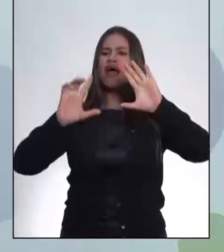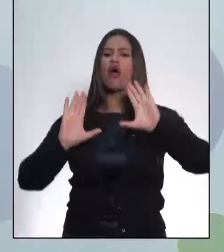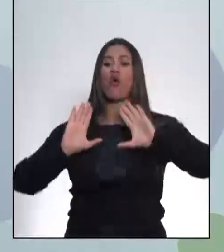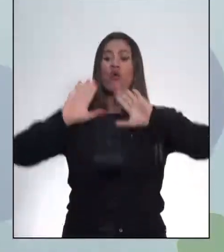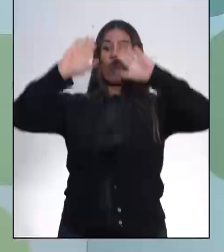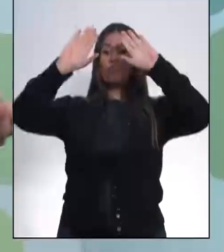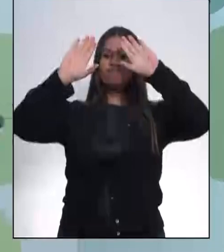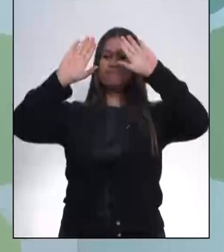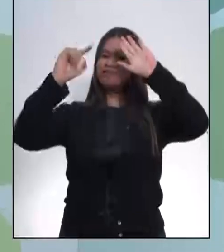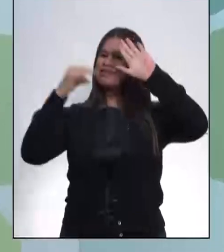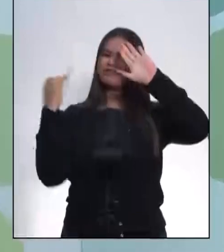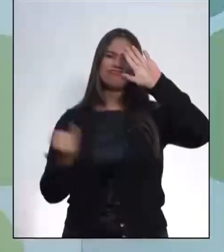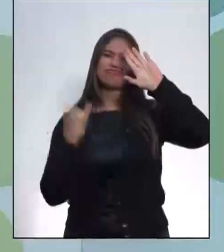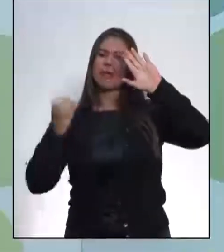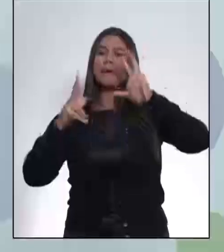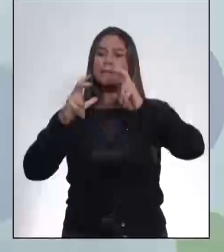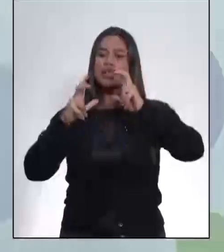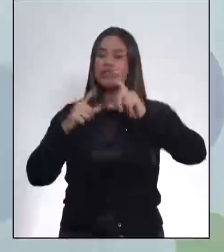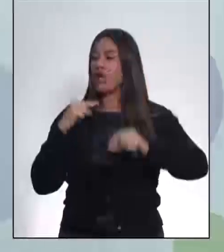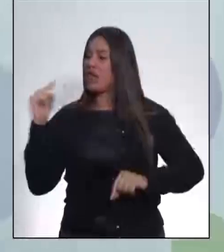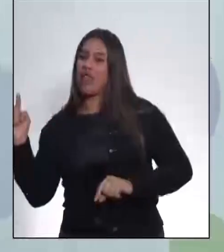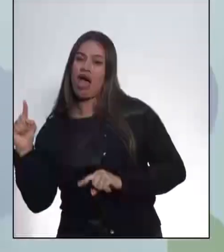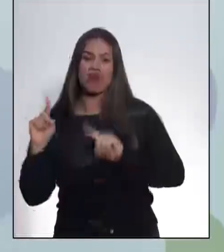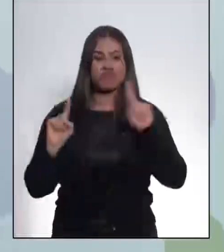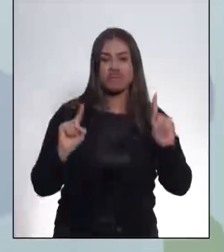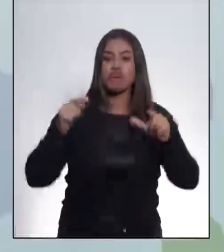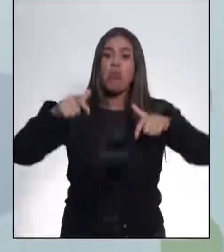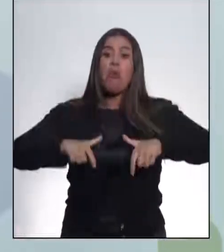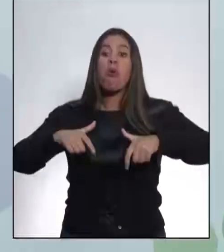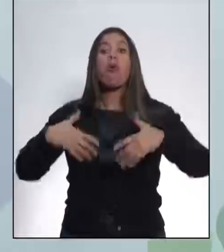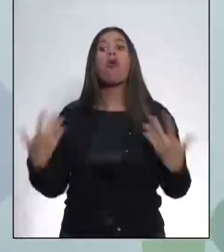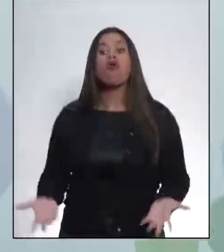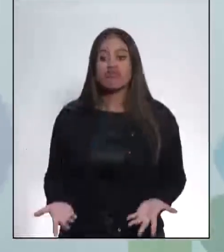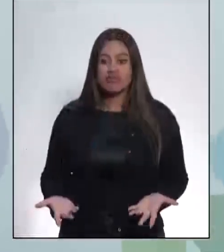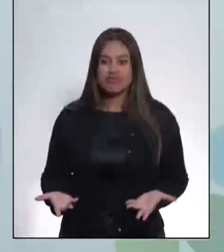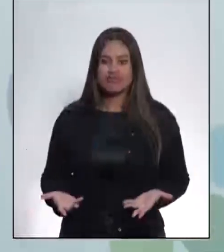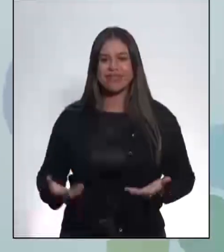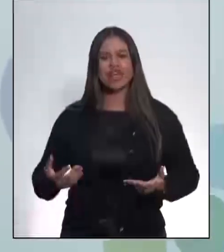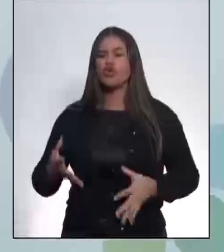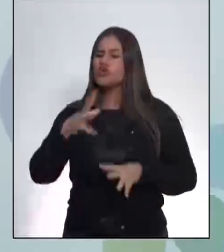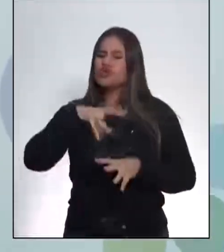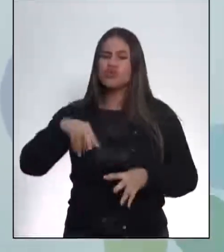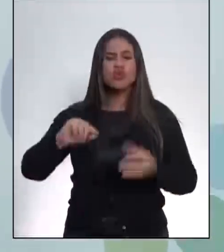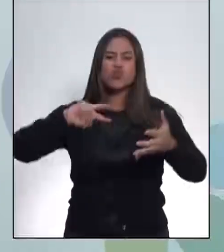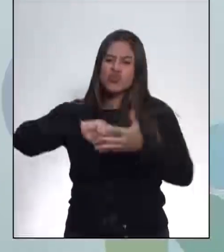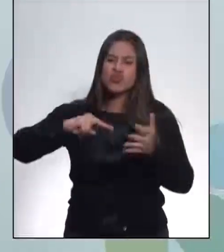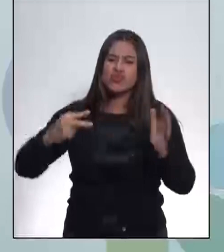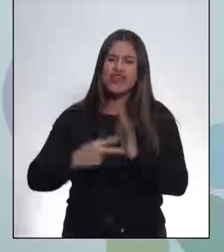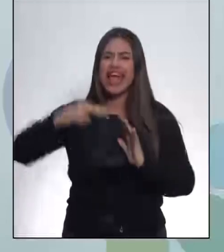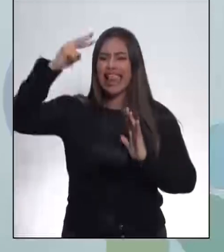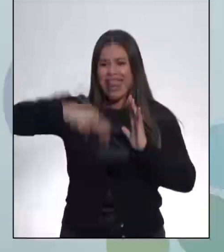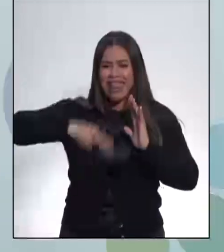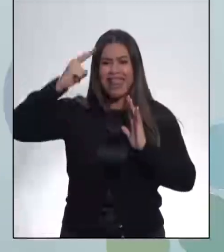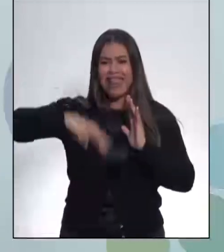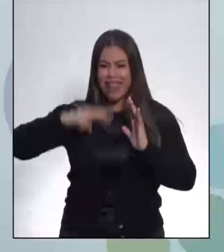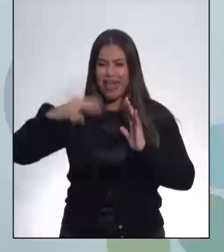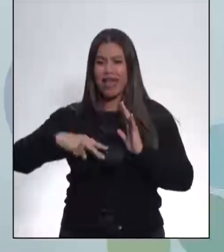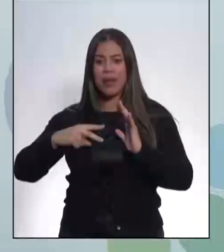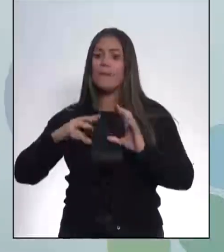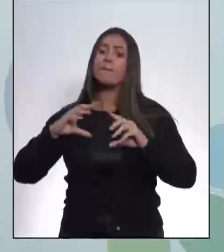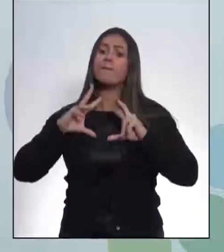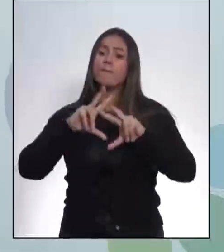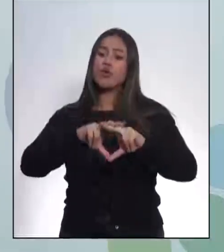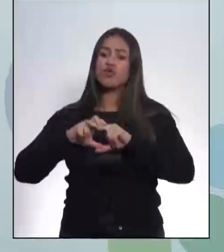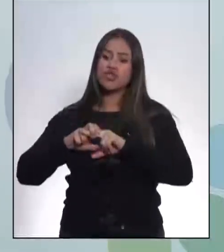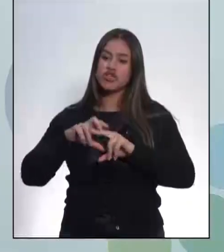tem que, durante o jogo, perceber, é na ponta, é na saída, o que eu faço? Tudo na vida é um texto, tudo na vida é um texto. Por isso que tem o códigos e